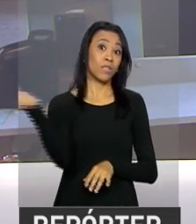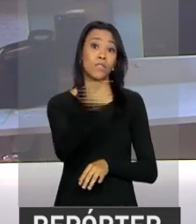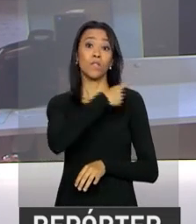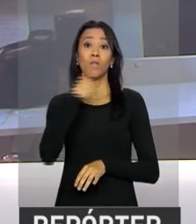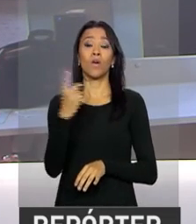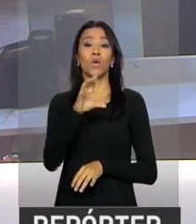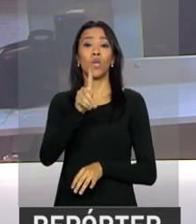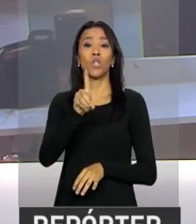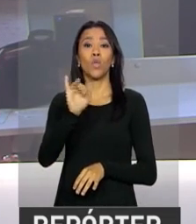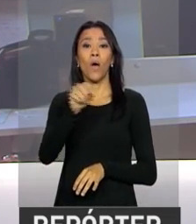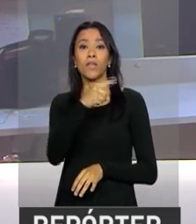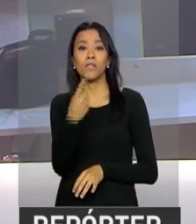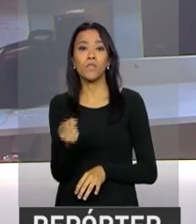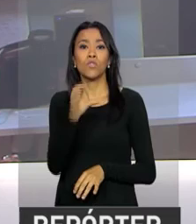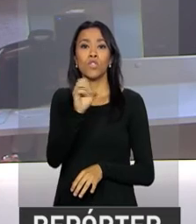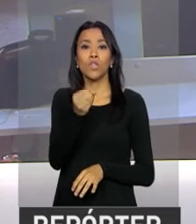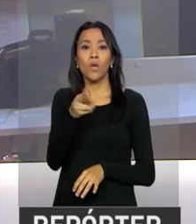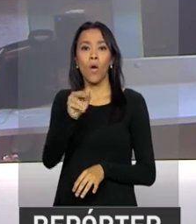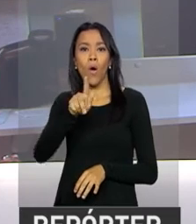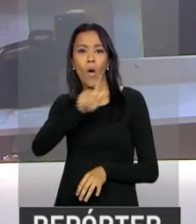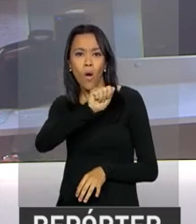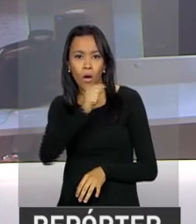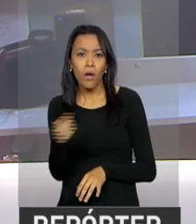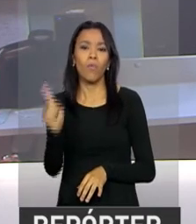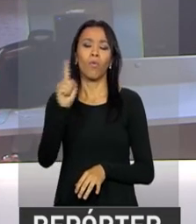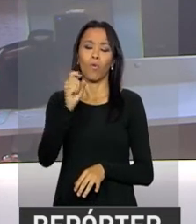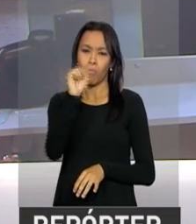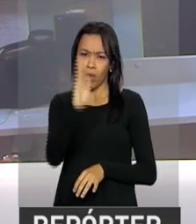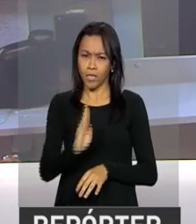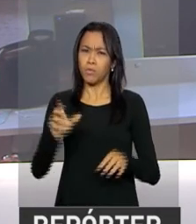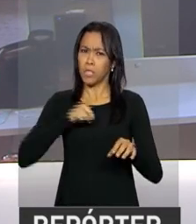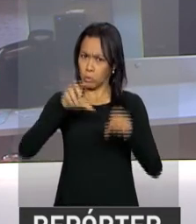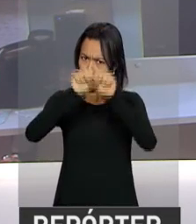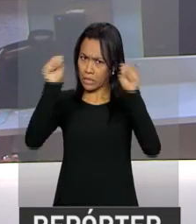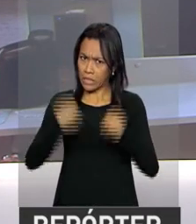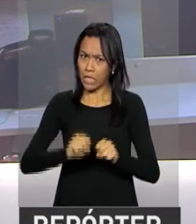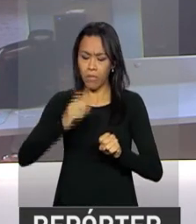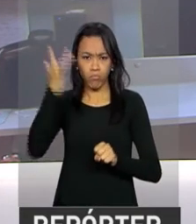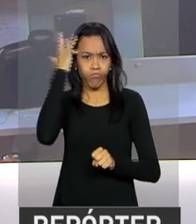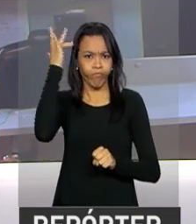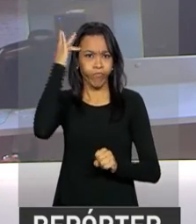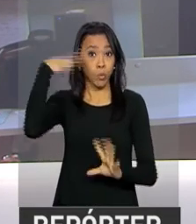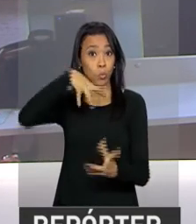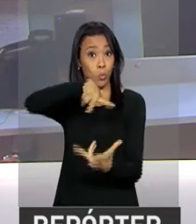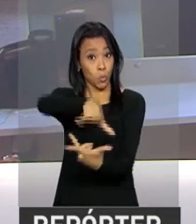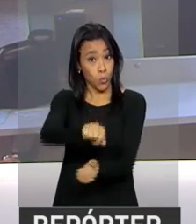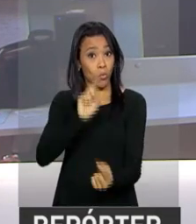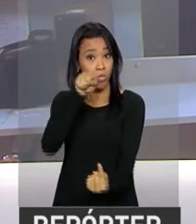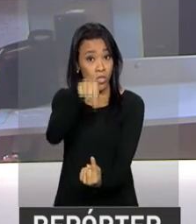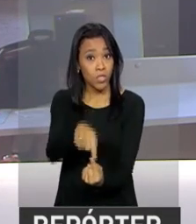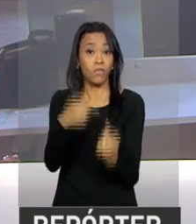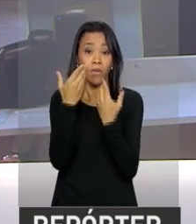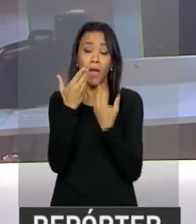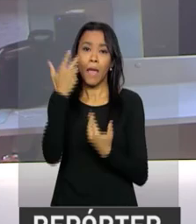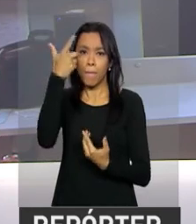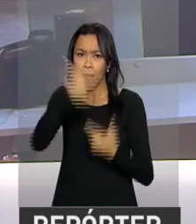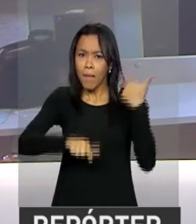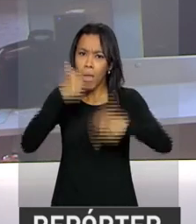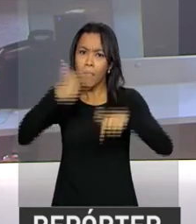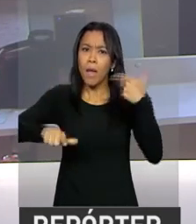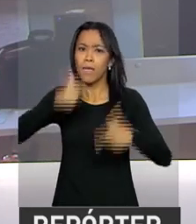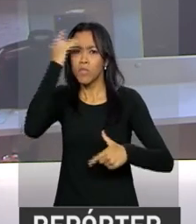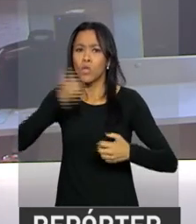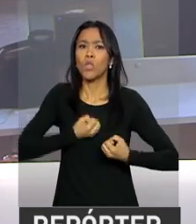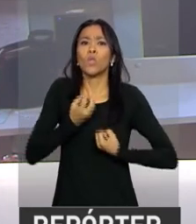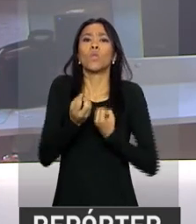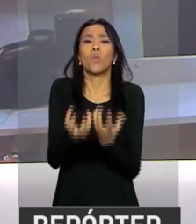órgãos o brasil tem um dos maiores sistemas de transplantes do mundo um dos desafios é aumentar o número de doadores uma campanha